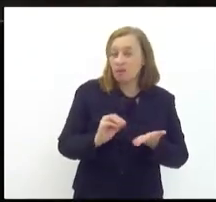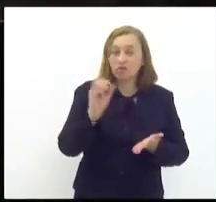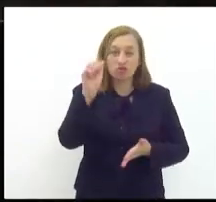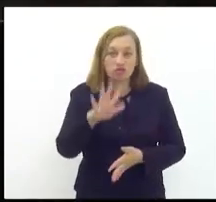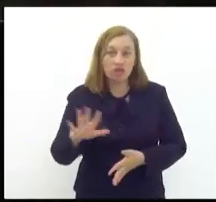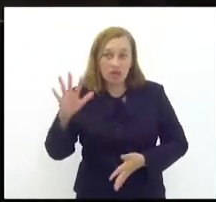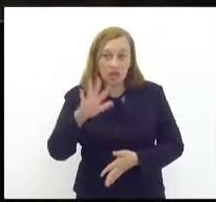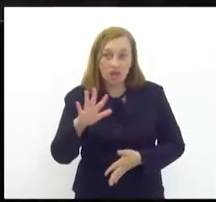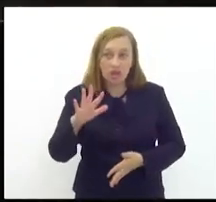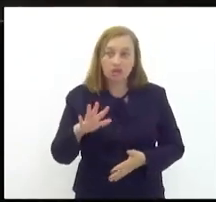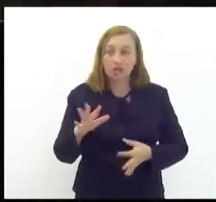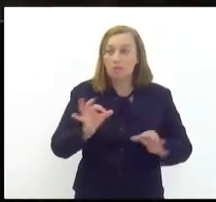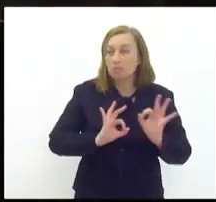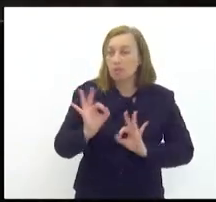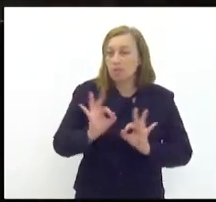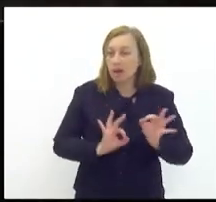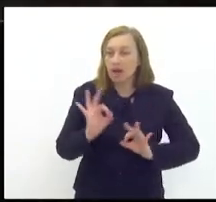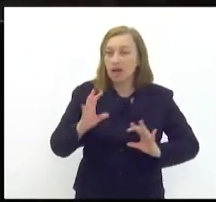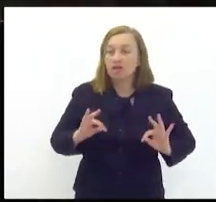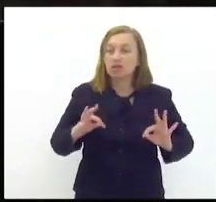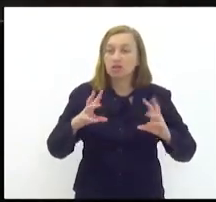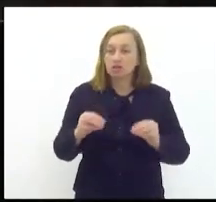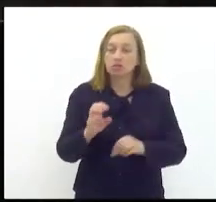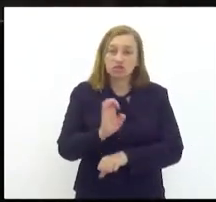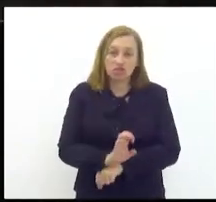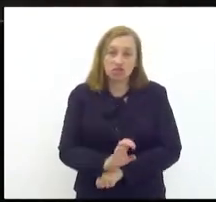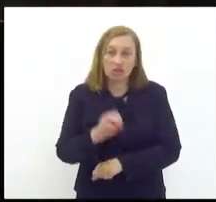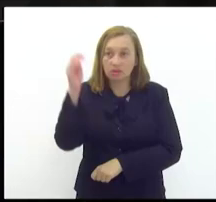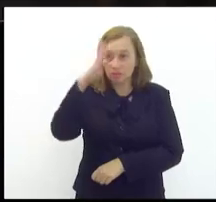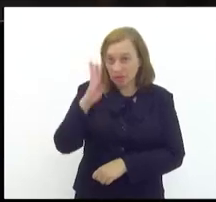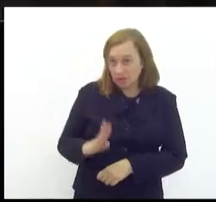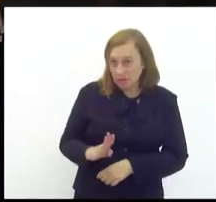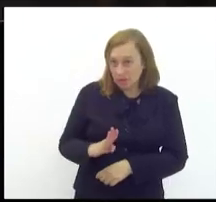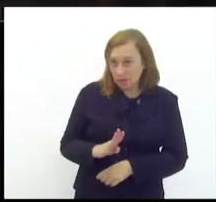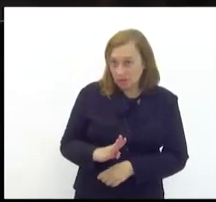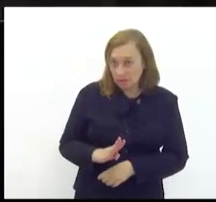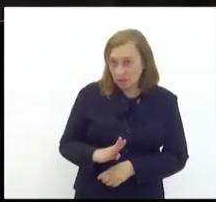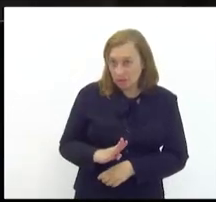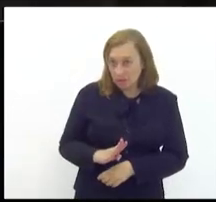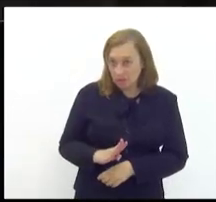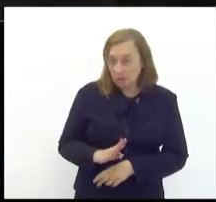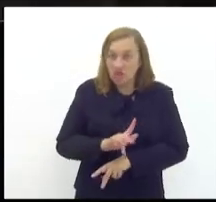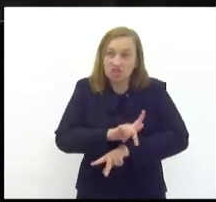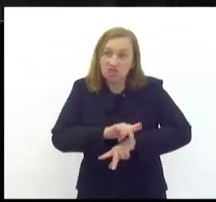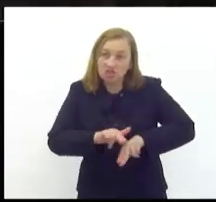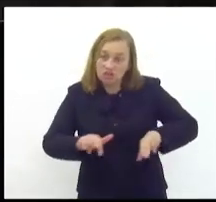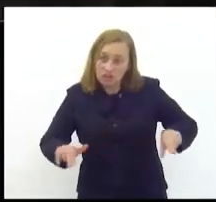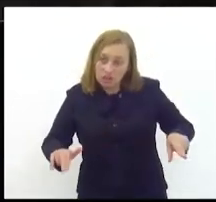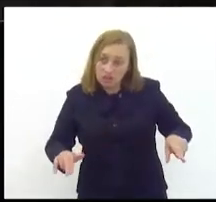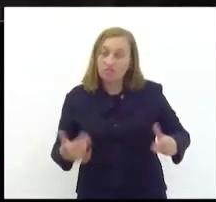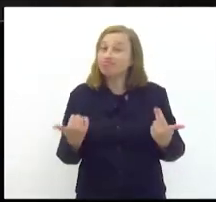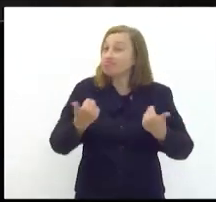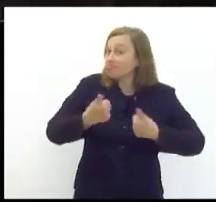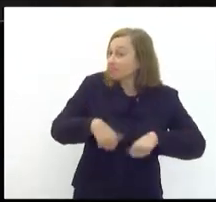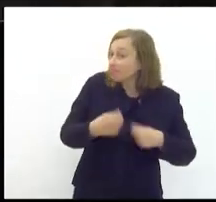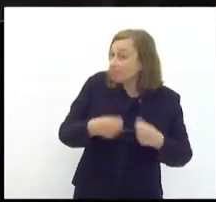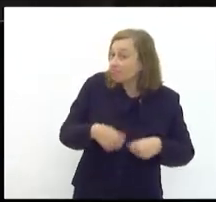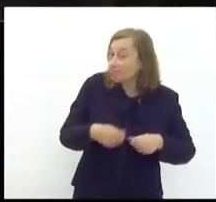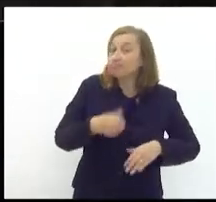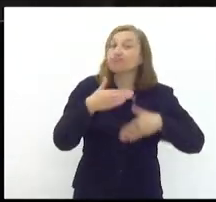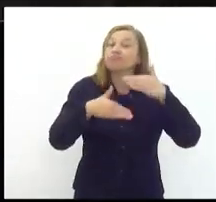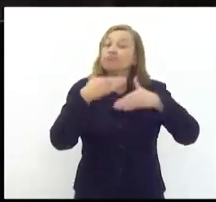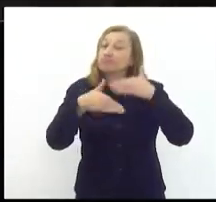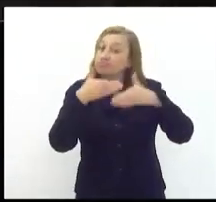modo geral devem ser elaborada em todos os estados brasileiros considerando a sua diversidade e as suas necessidades de